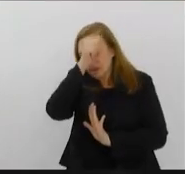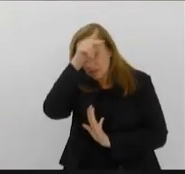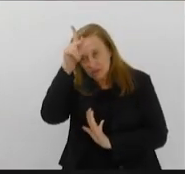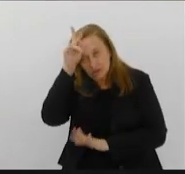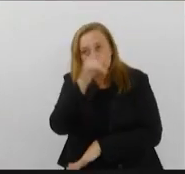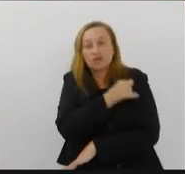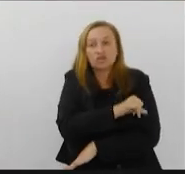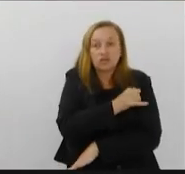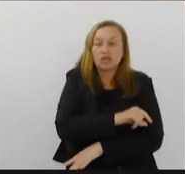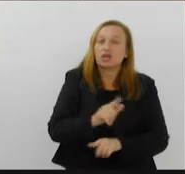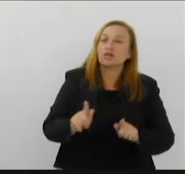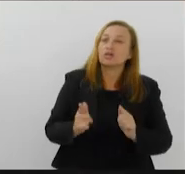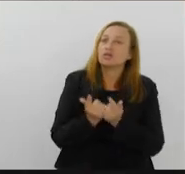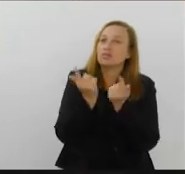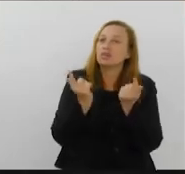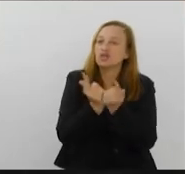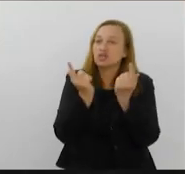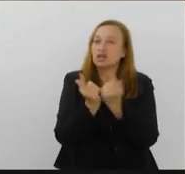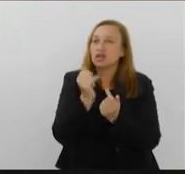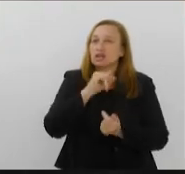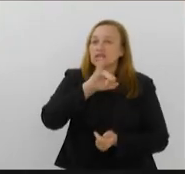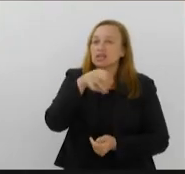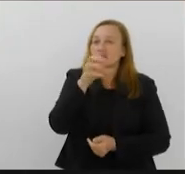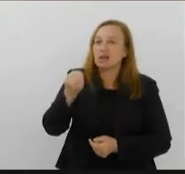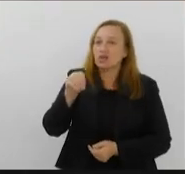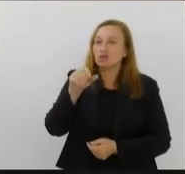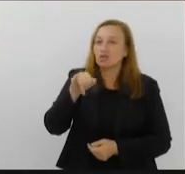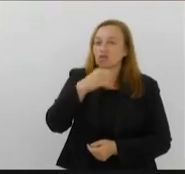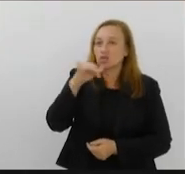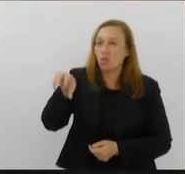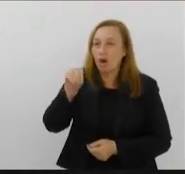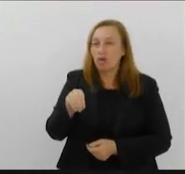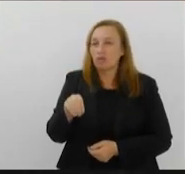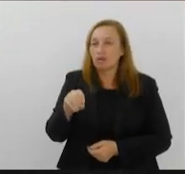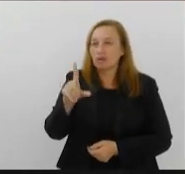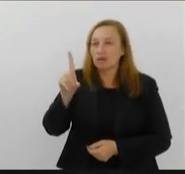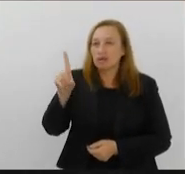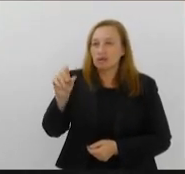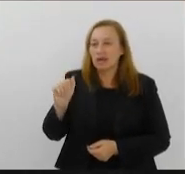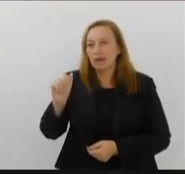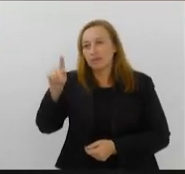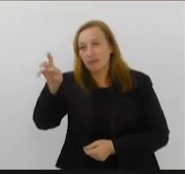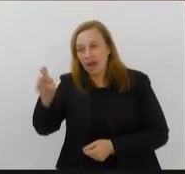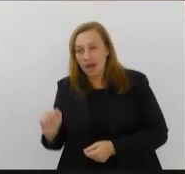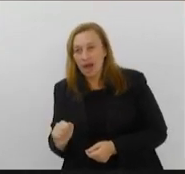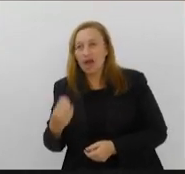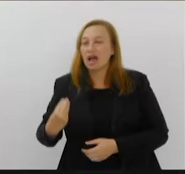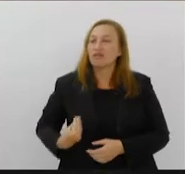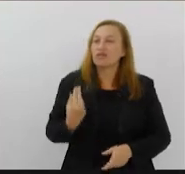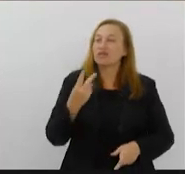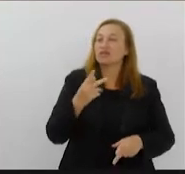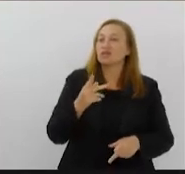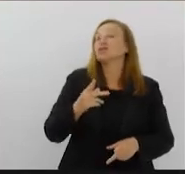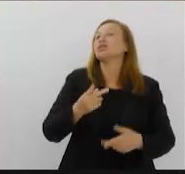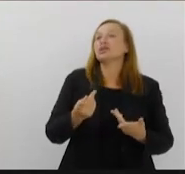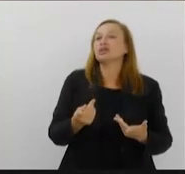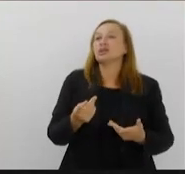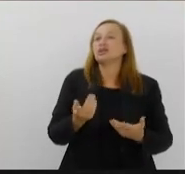Magé, São João da Barra, Volta Redonda, Cabo Frio. Quer dizer, a vida da juventude fluminense